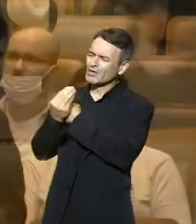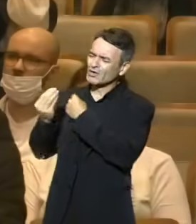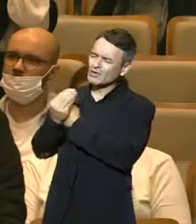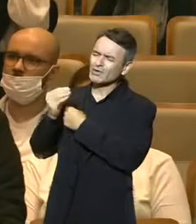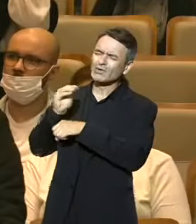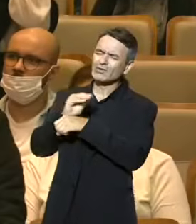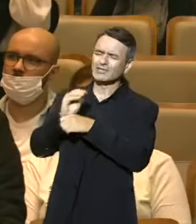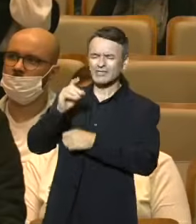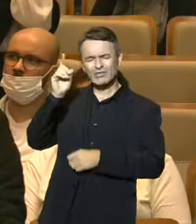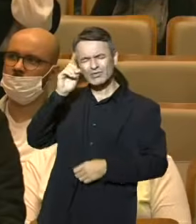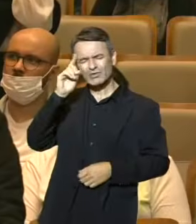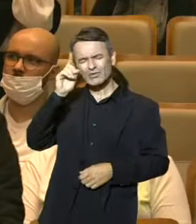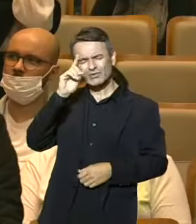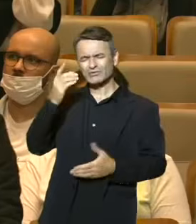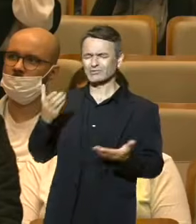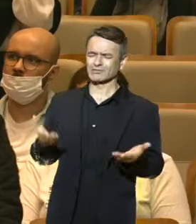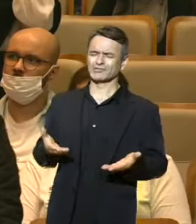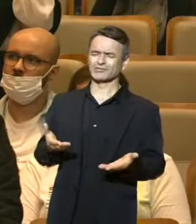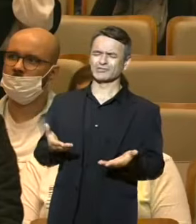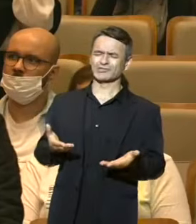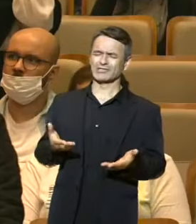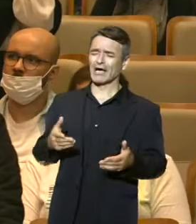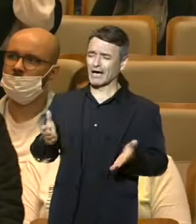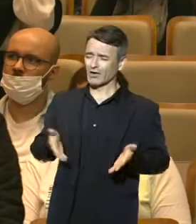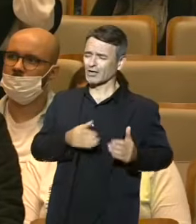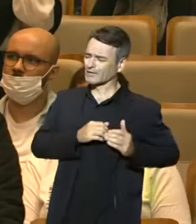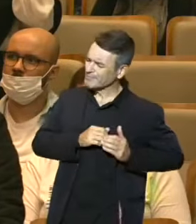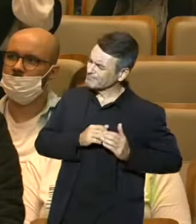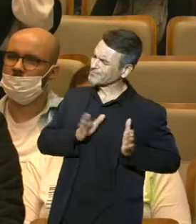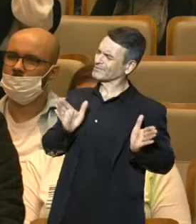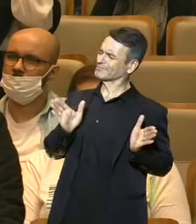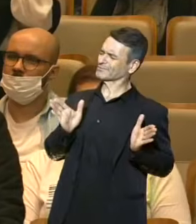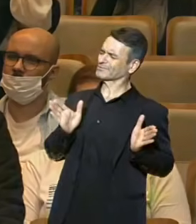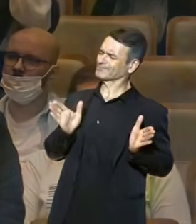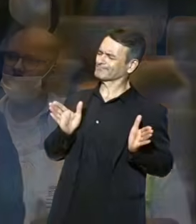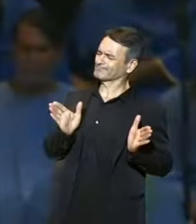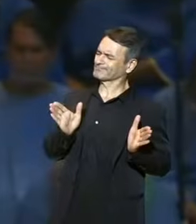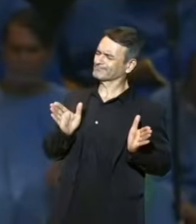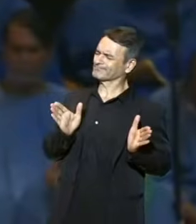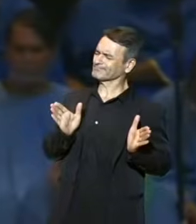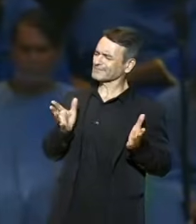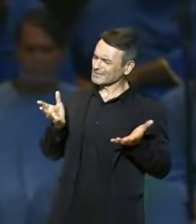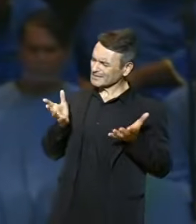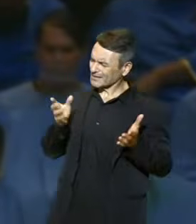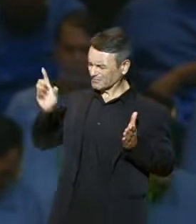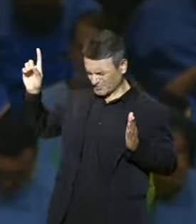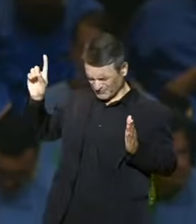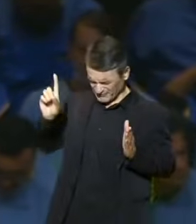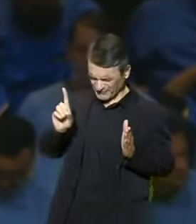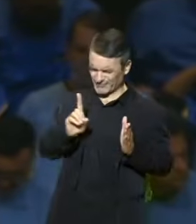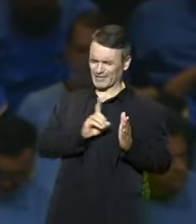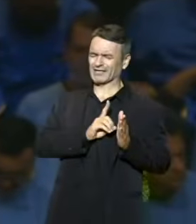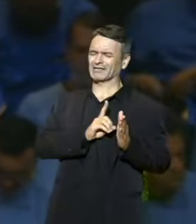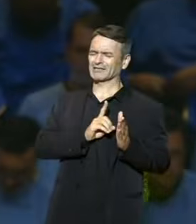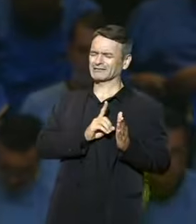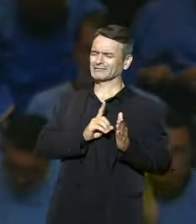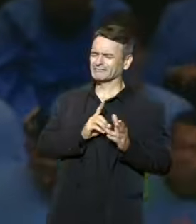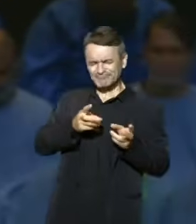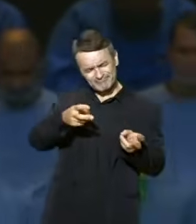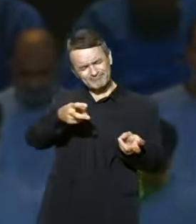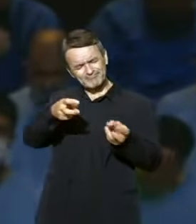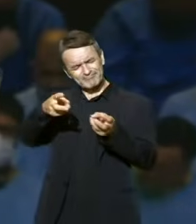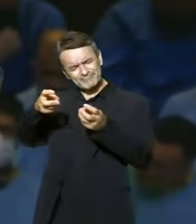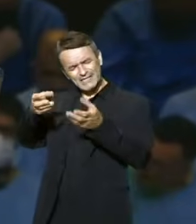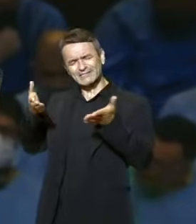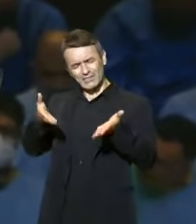Oh Deus, nós estamos abrindo nosso coração e voltando para Ti. Ouve a oração dos teus filhos nessa noite